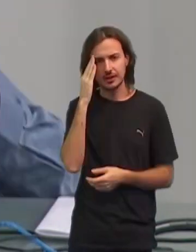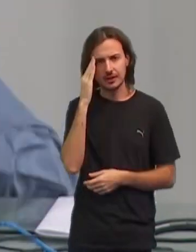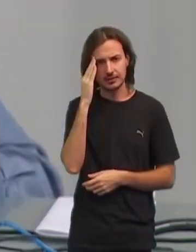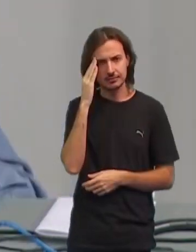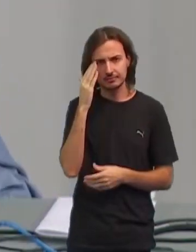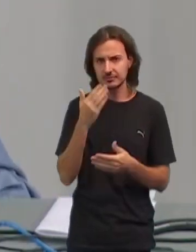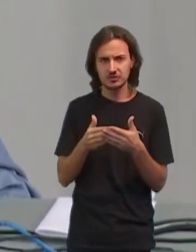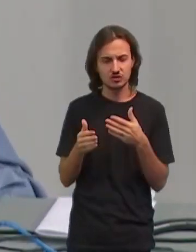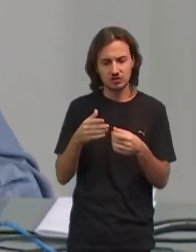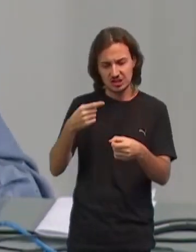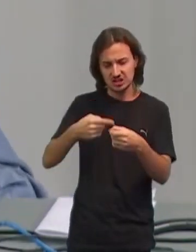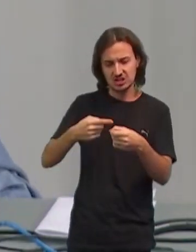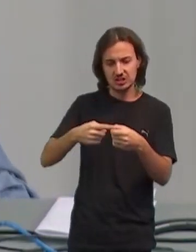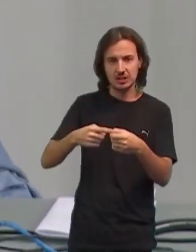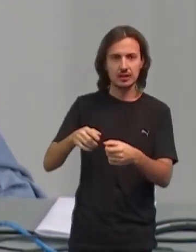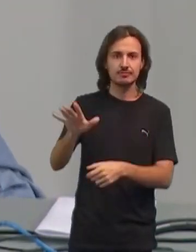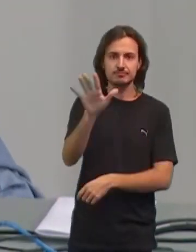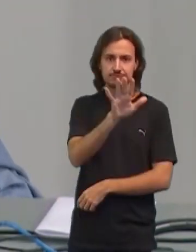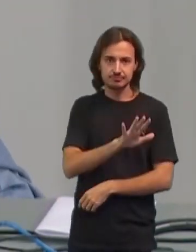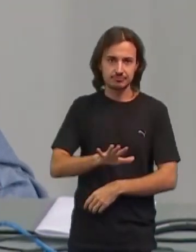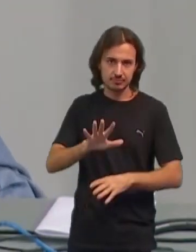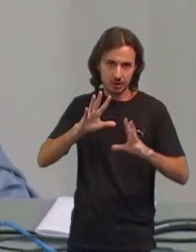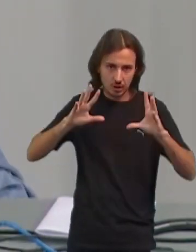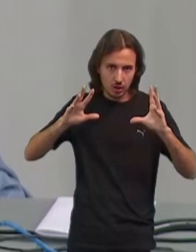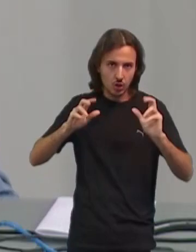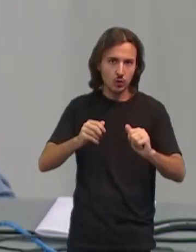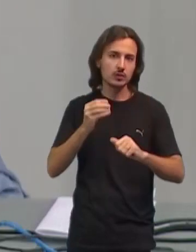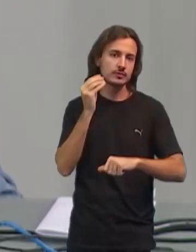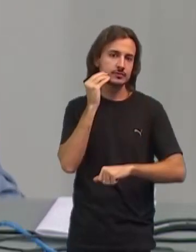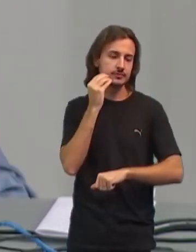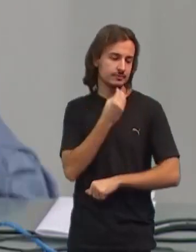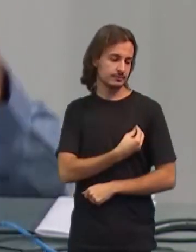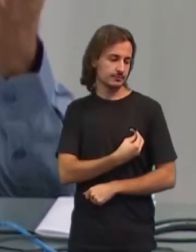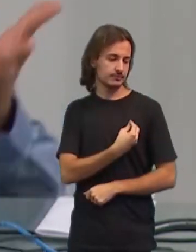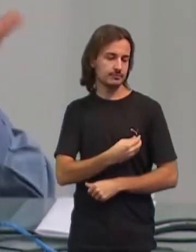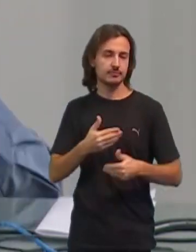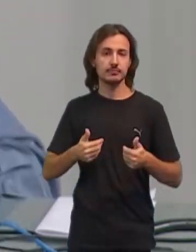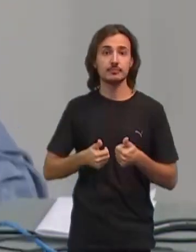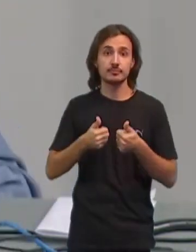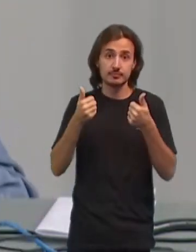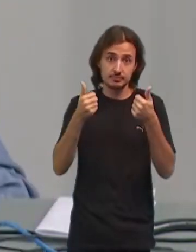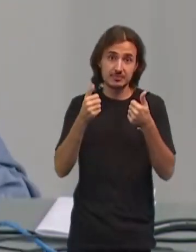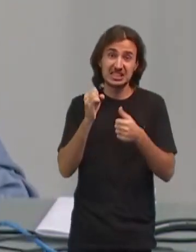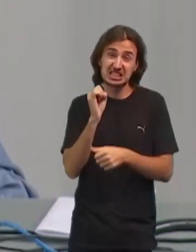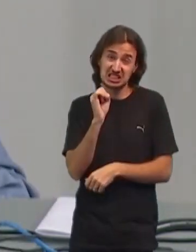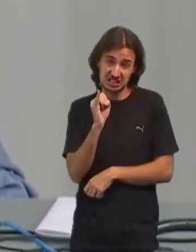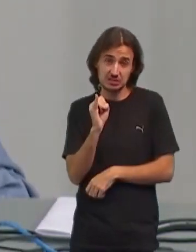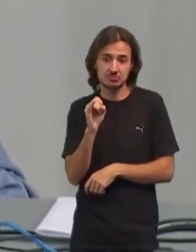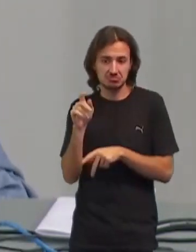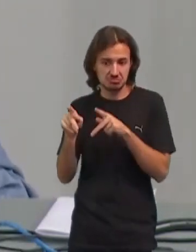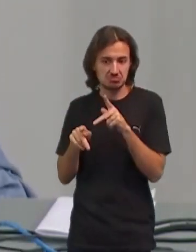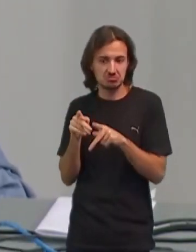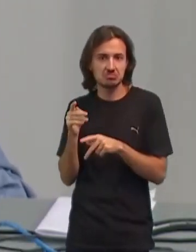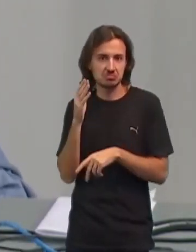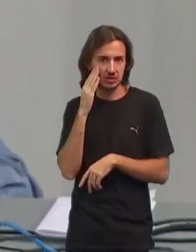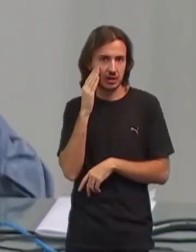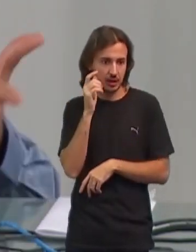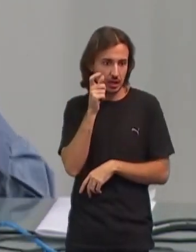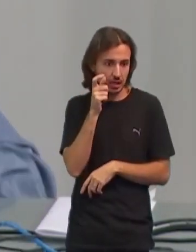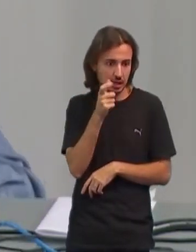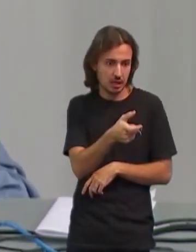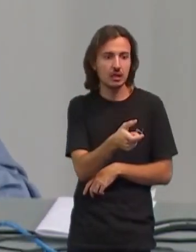toda a nossa cidade. E quando tem projetos de interesse da nossa cidade, eu acho que eles montam lá até um grupo de pessoas para estarem aqui,